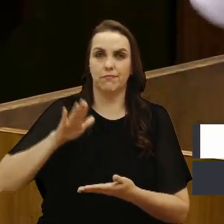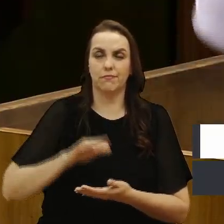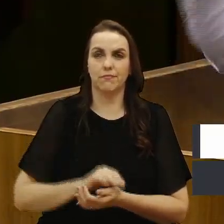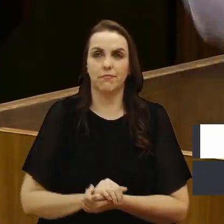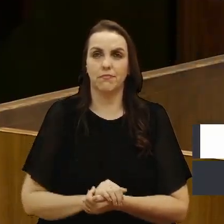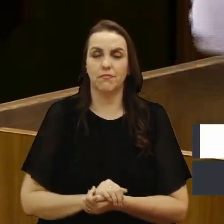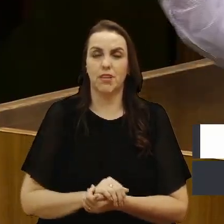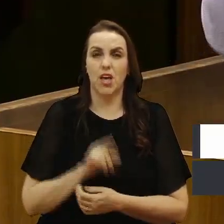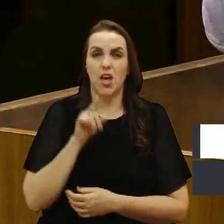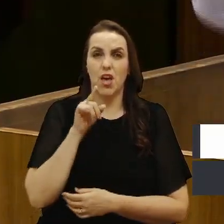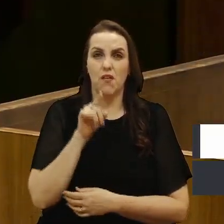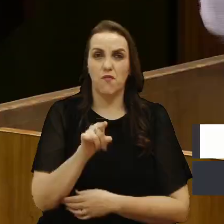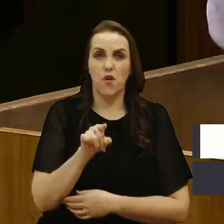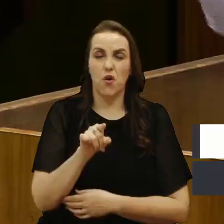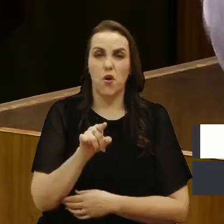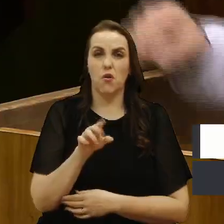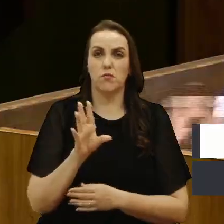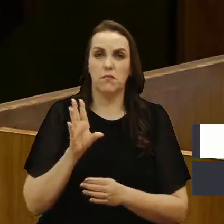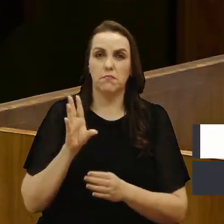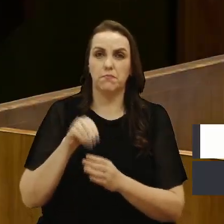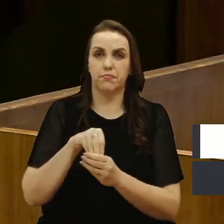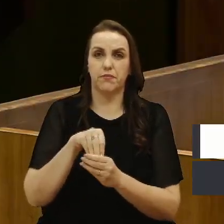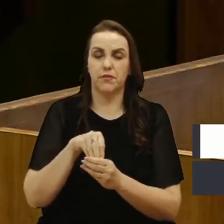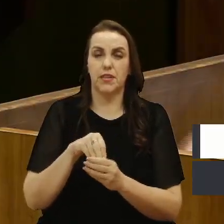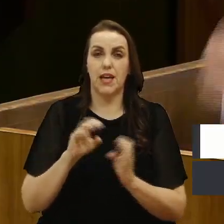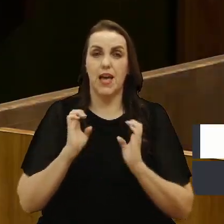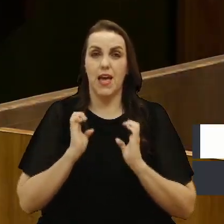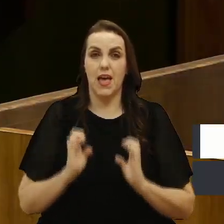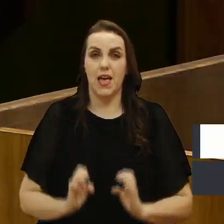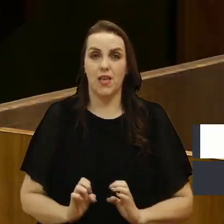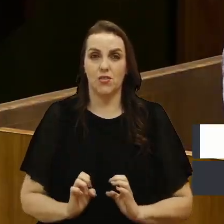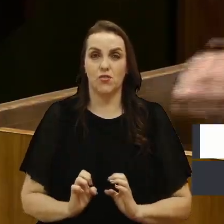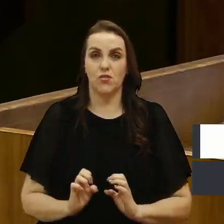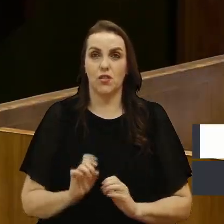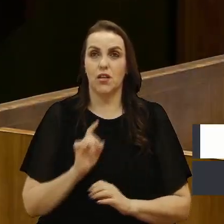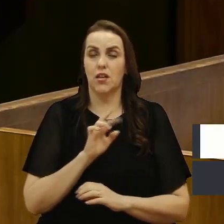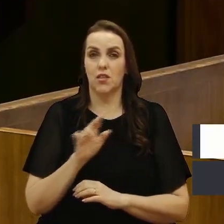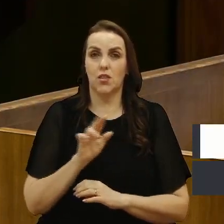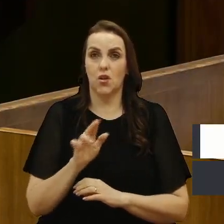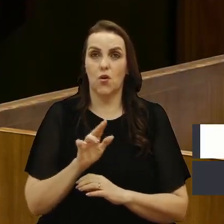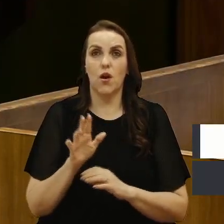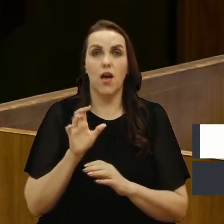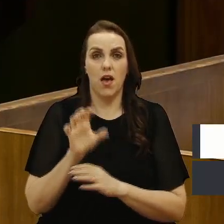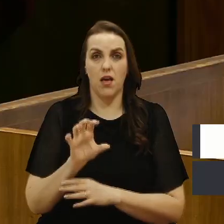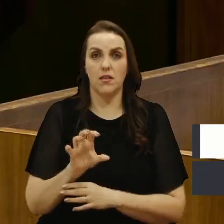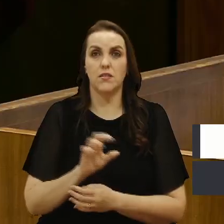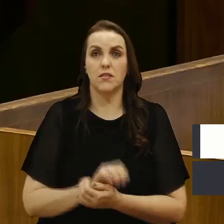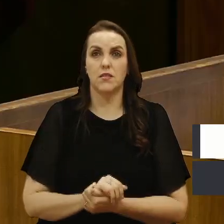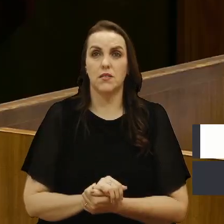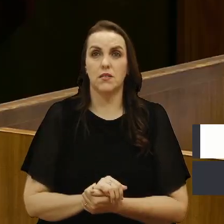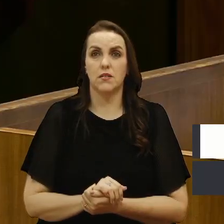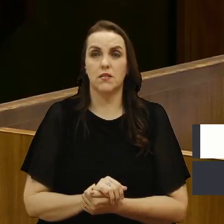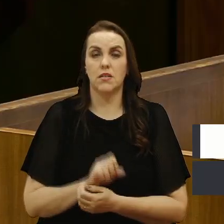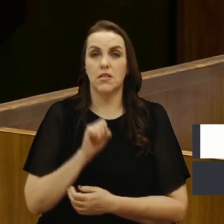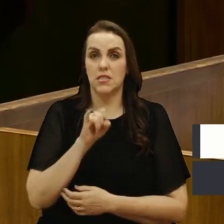vou te colocar na ética, isso não vai ficar assim. Bom, se a senhora não me colocar na ética, o covarde não serei